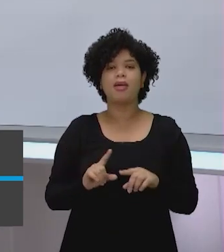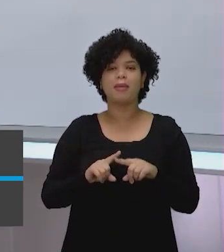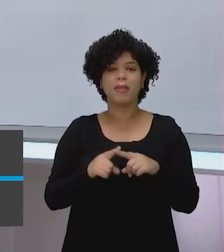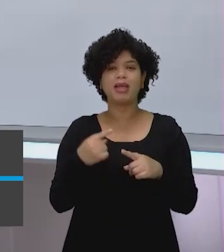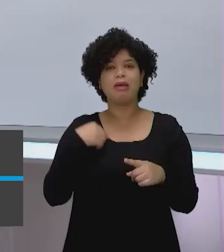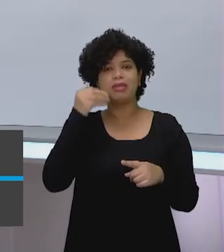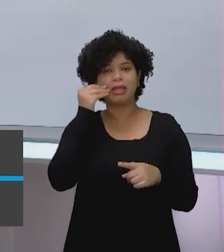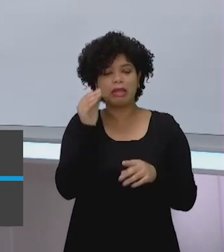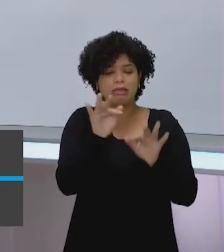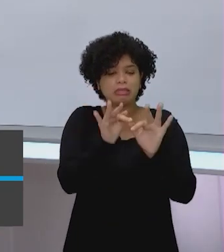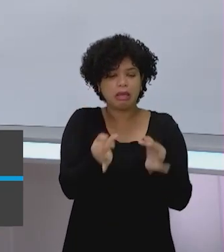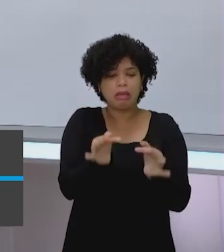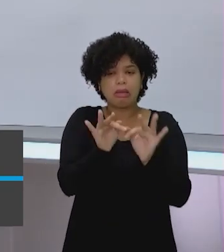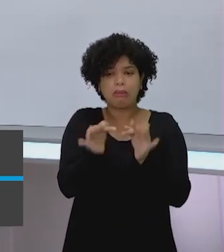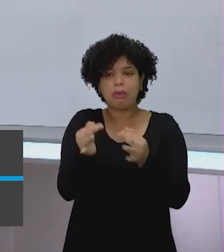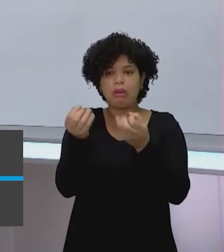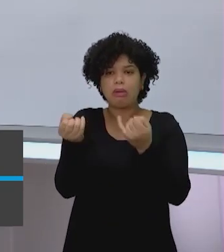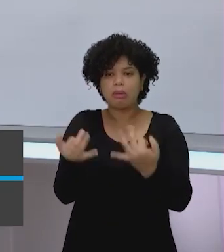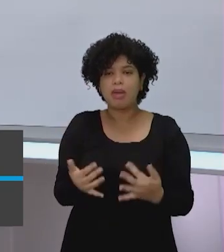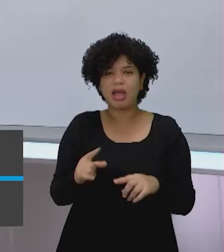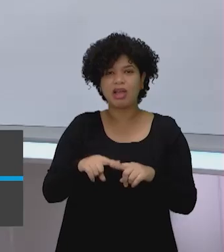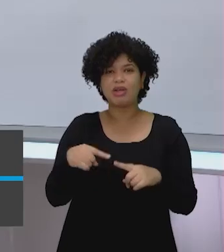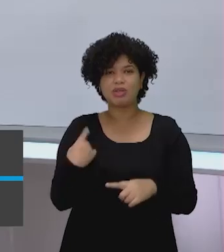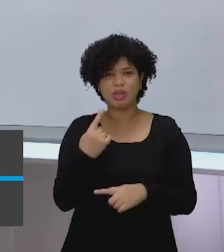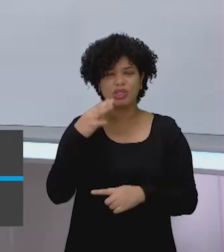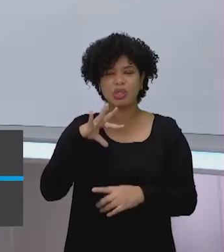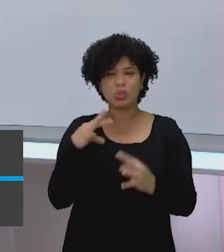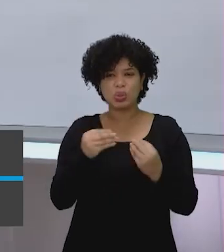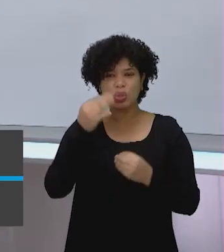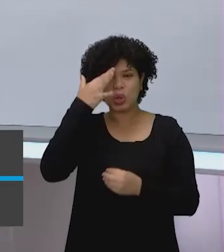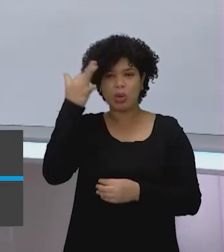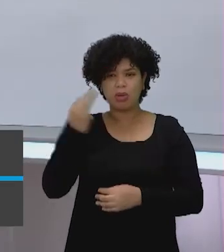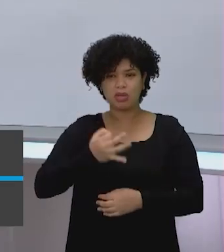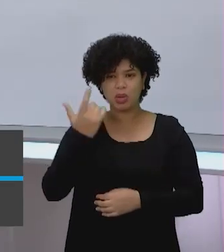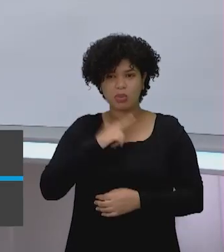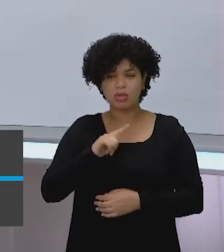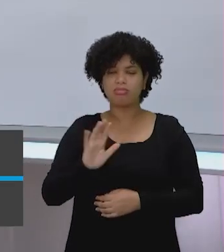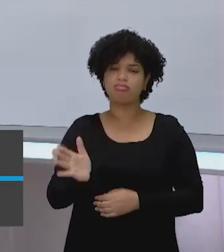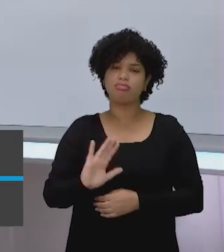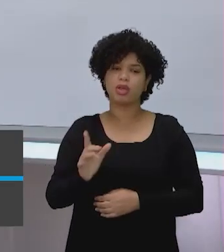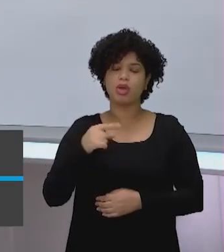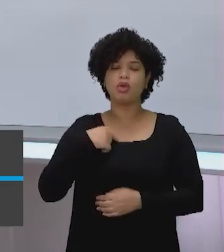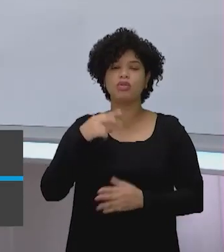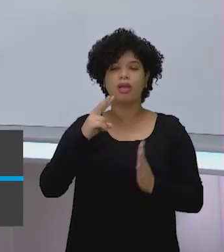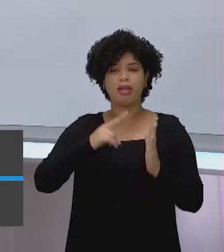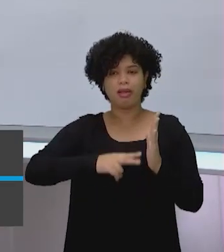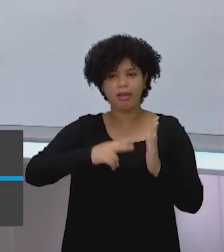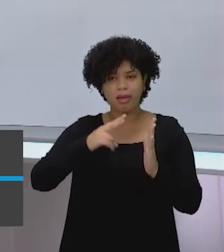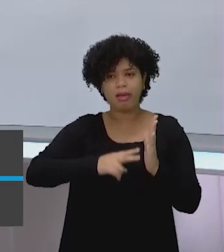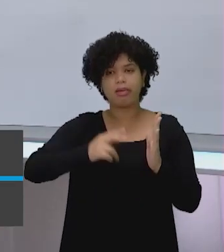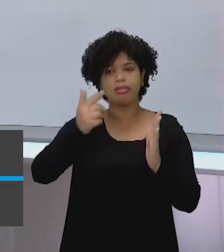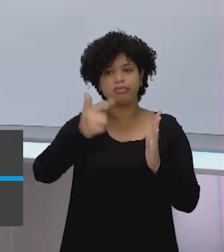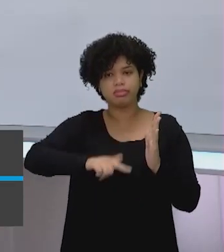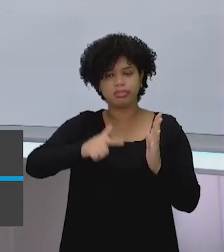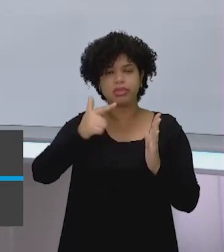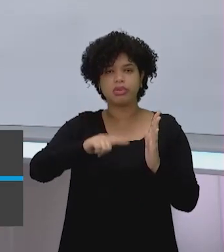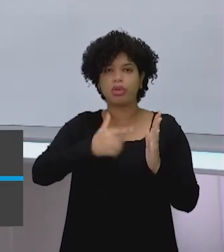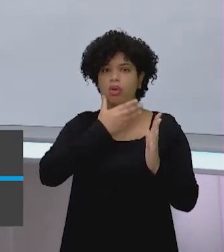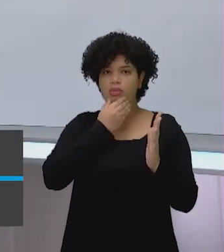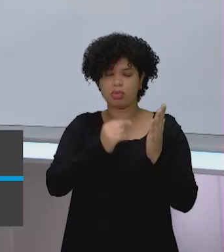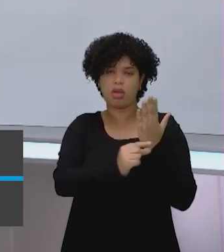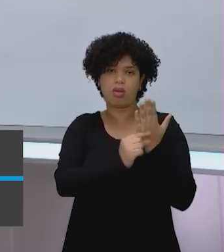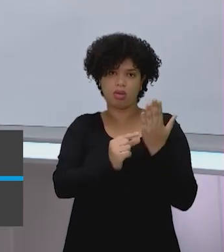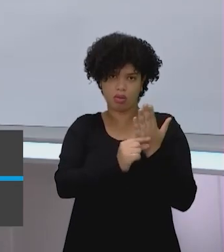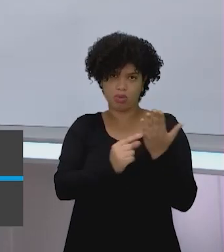algo completamente compreensível num primeiro momento, né? A gente precisa ler e reler o Milton Santos e tal, mas